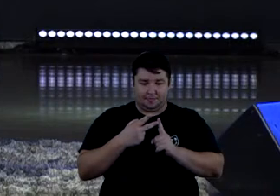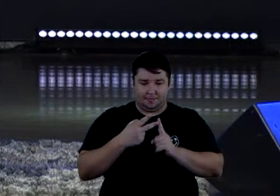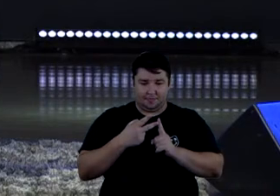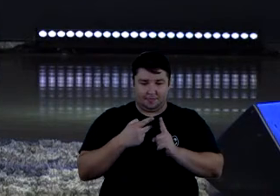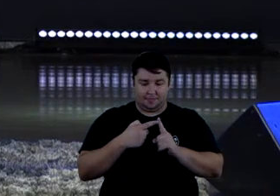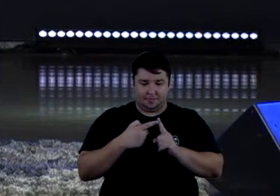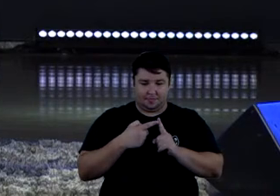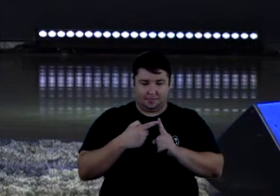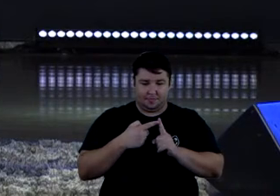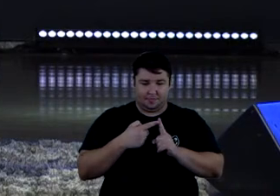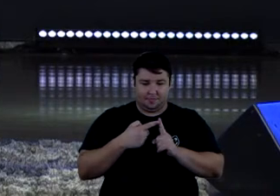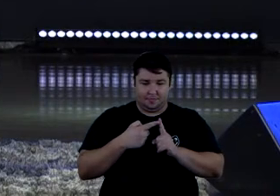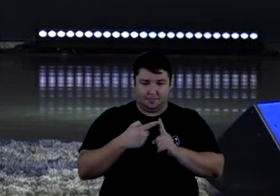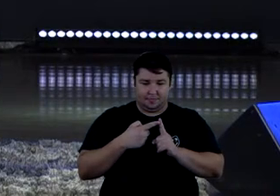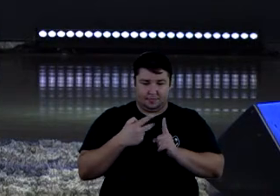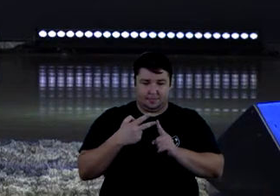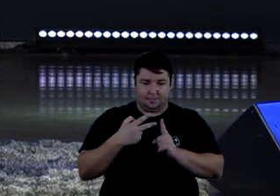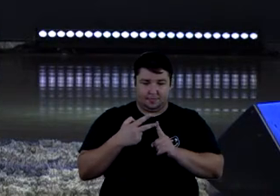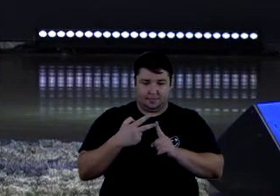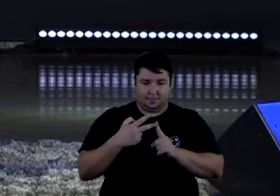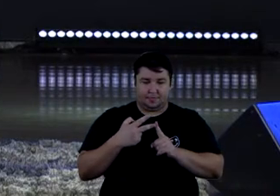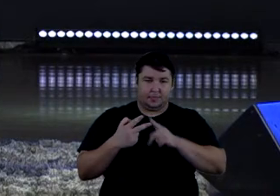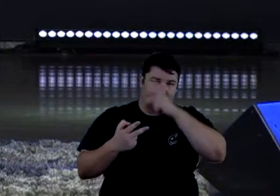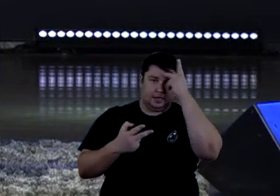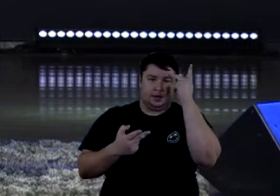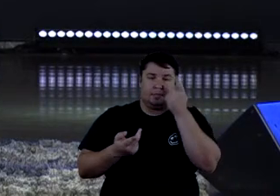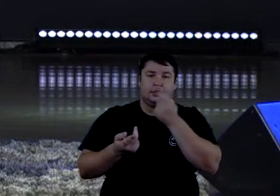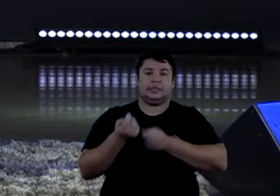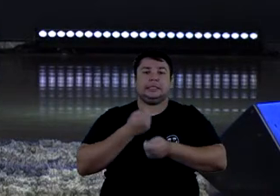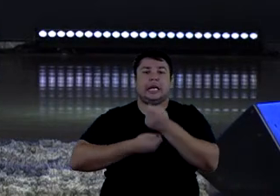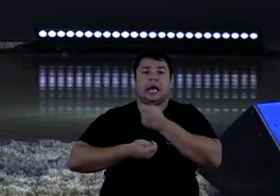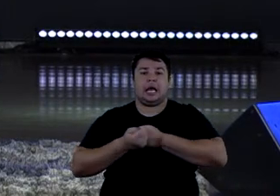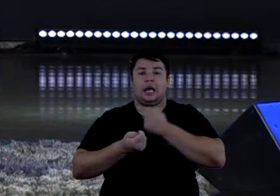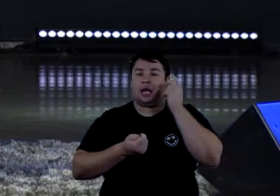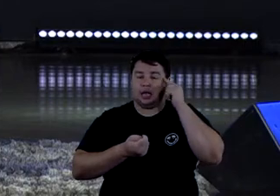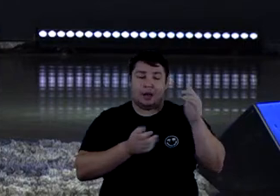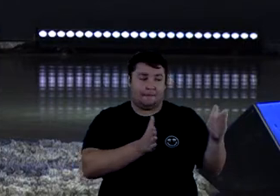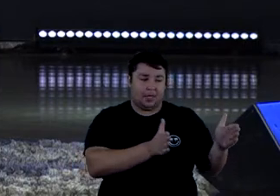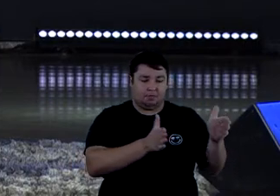espécie mutante é o domesticado. Diga domesticado.